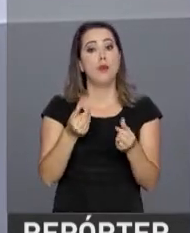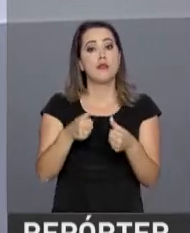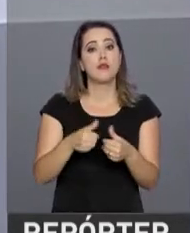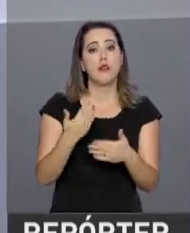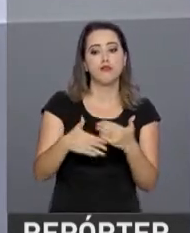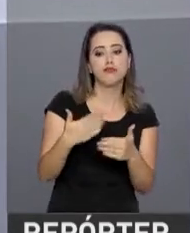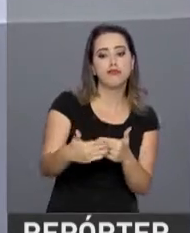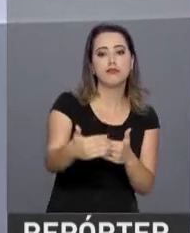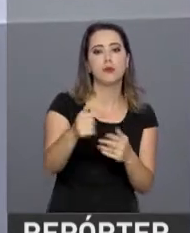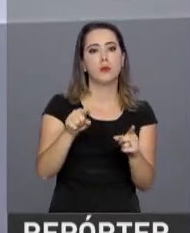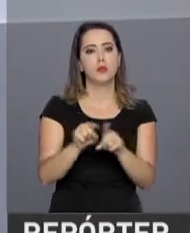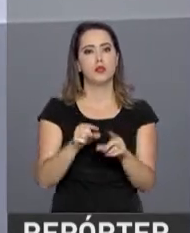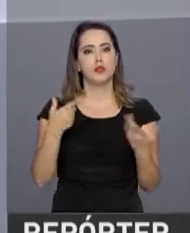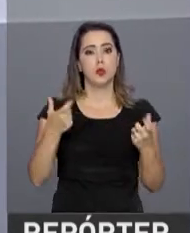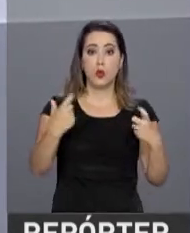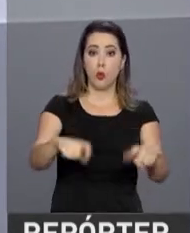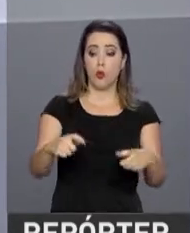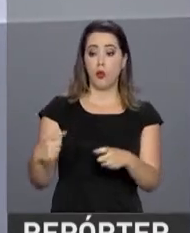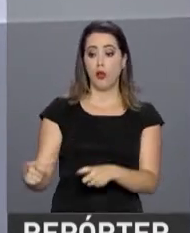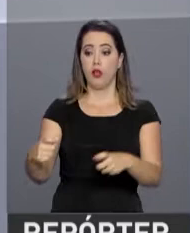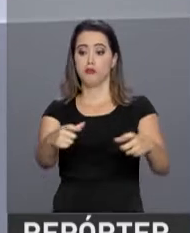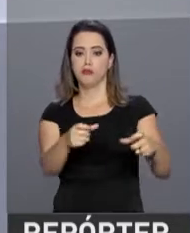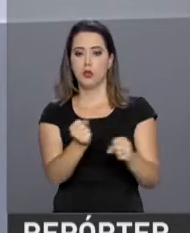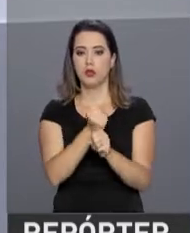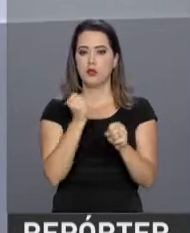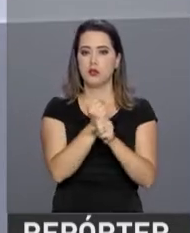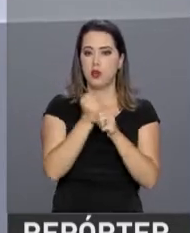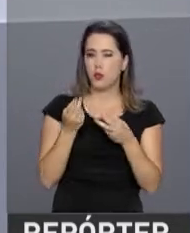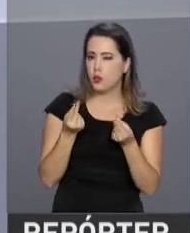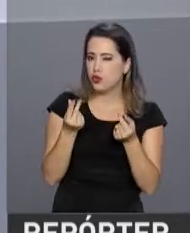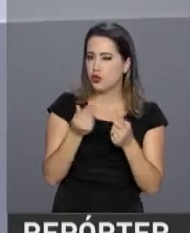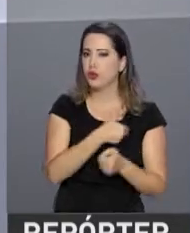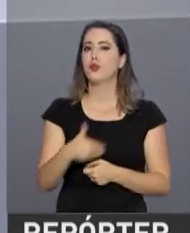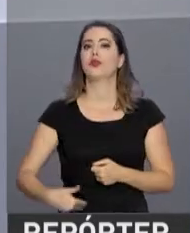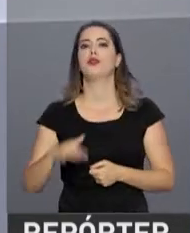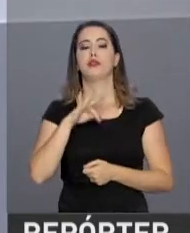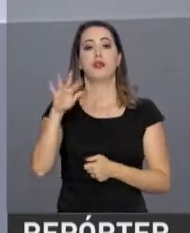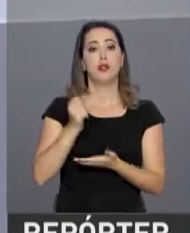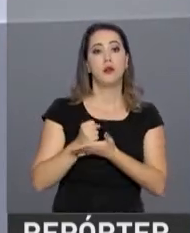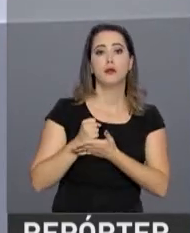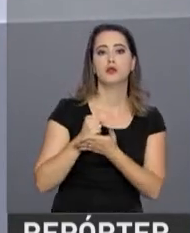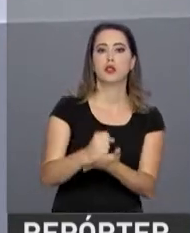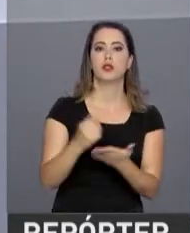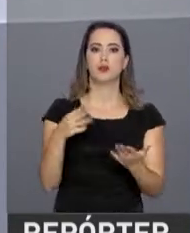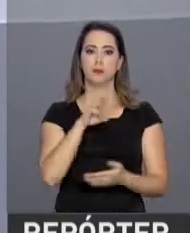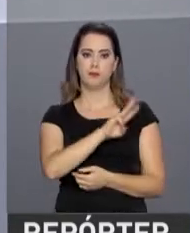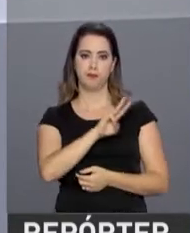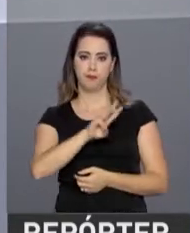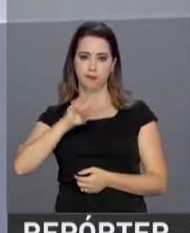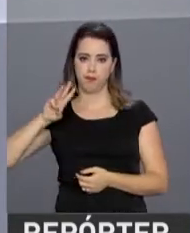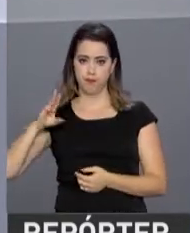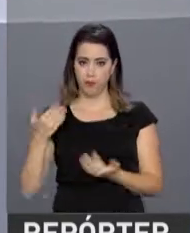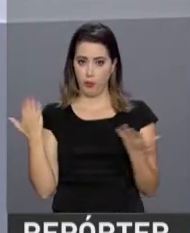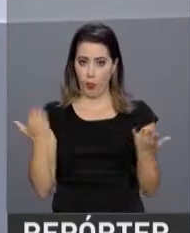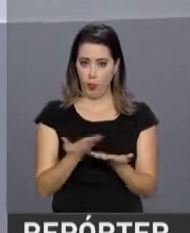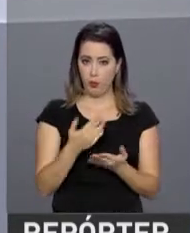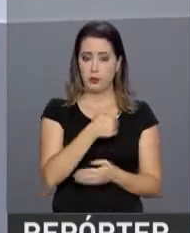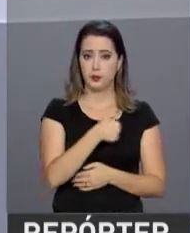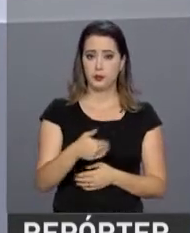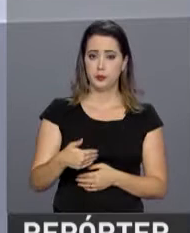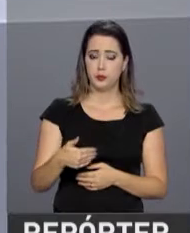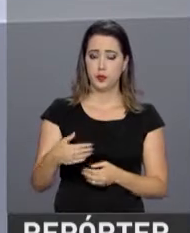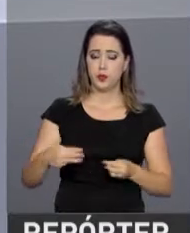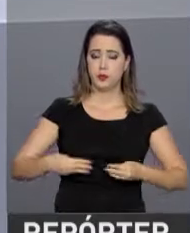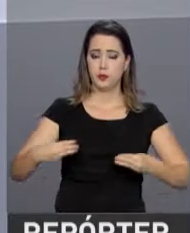execução financeira e o local das obras com recursos federais estão disponíveis para consulta no painel de obras lançado hoje